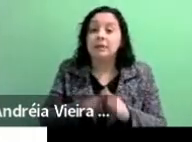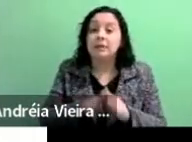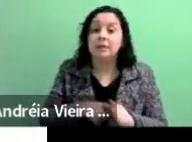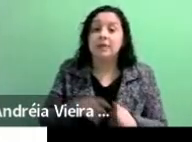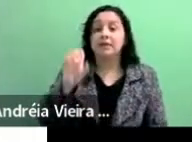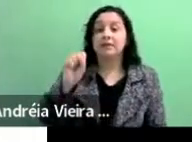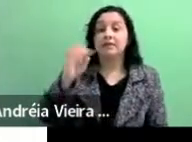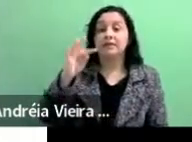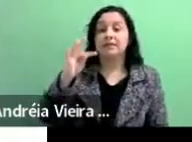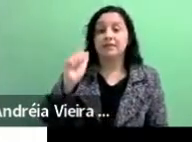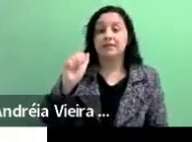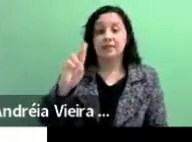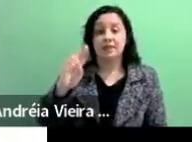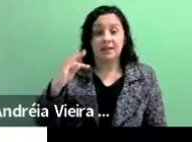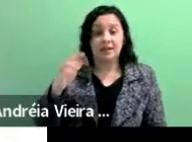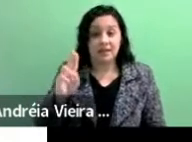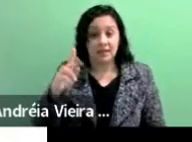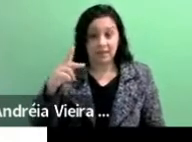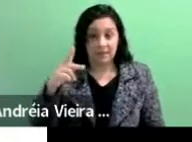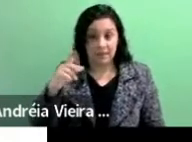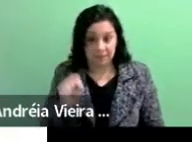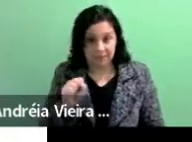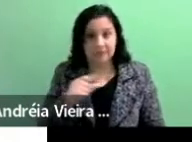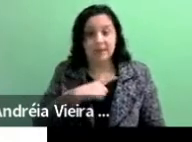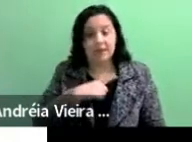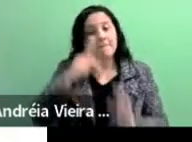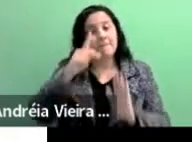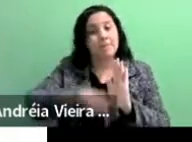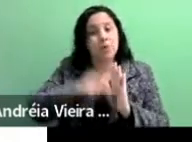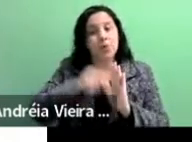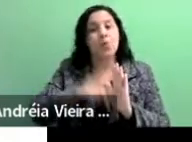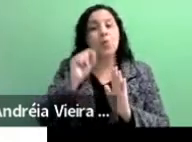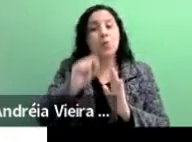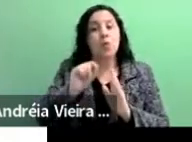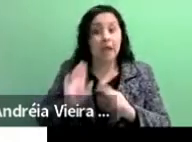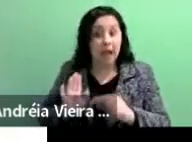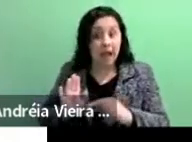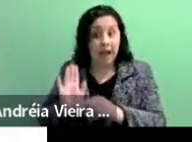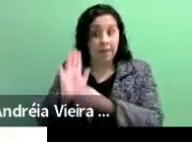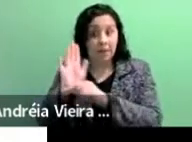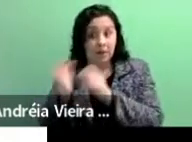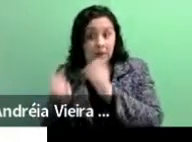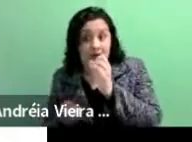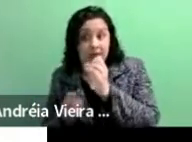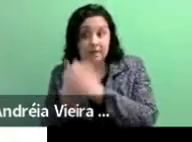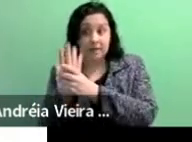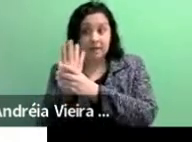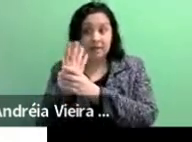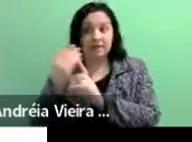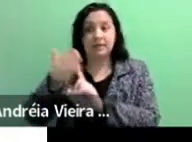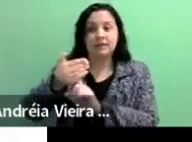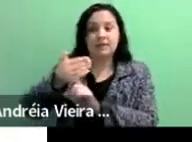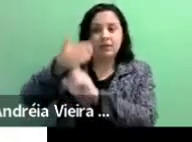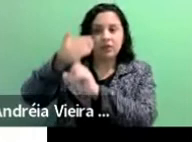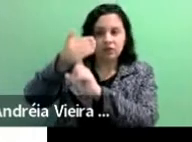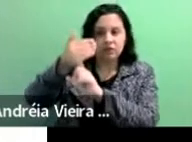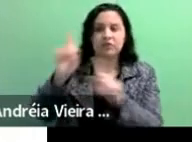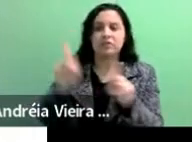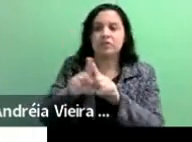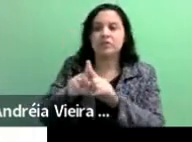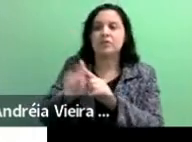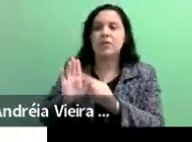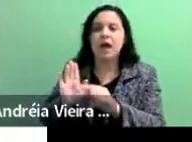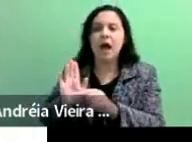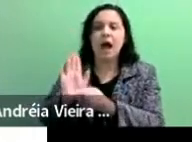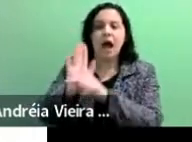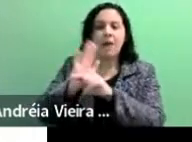de startups, o Lab to Market, que é um programa que apoia desde o desenvolvimento da tecnologia, o desenvolvimento do produto, até o